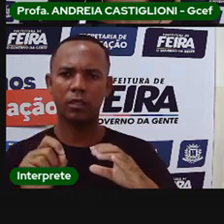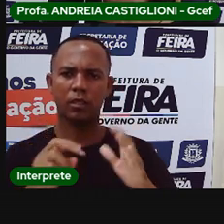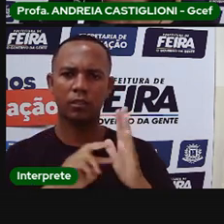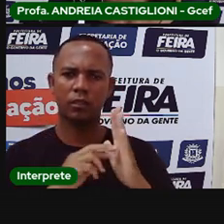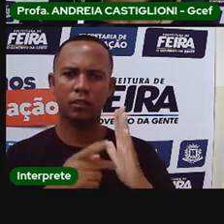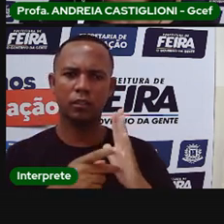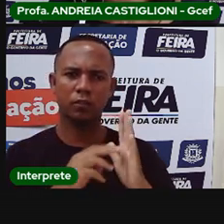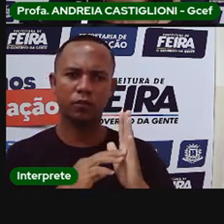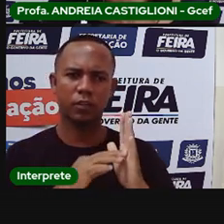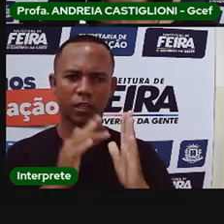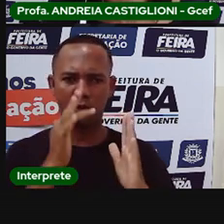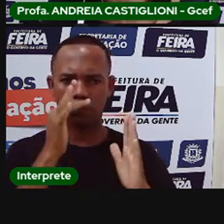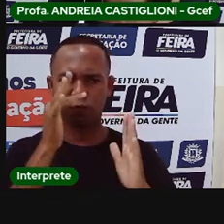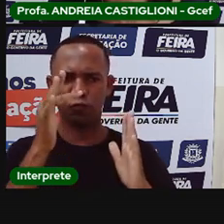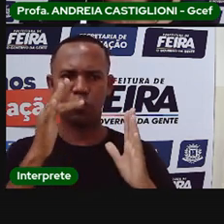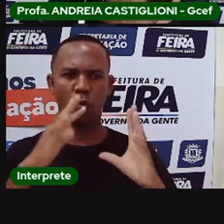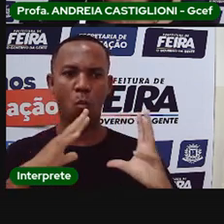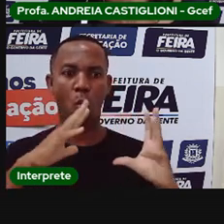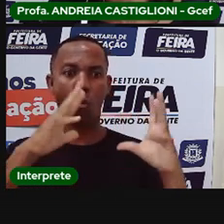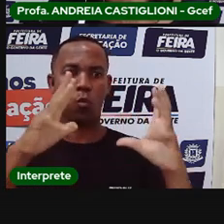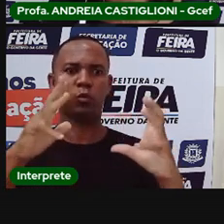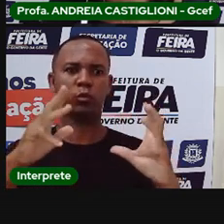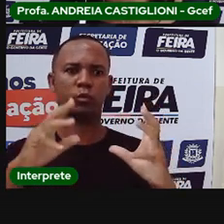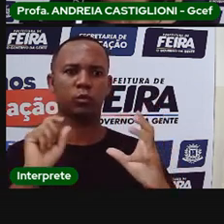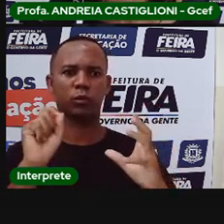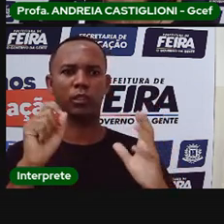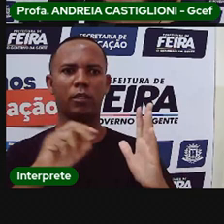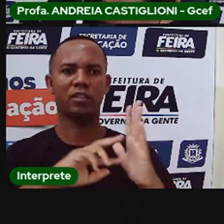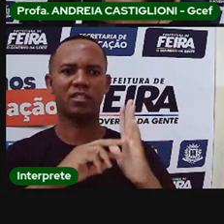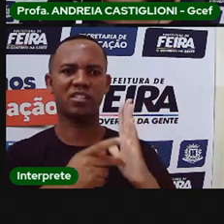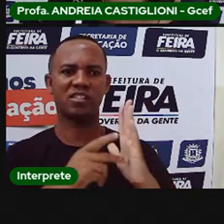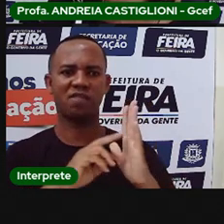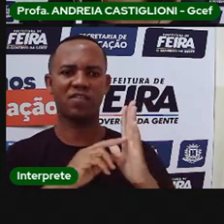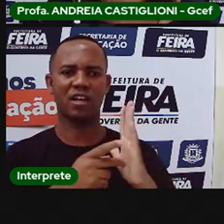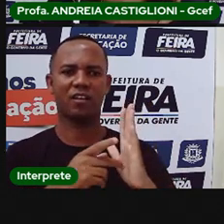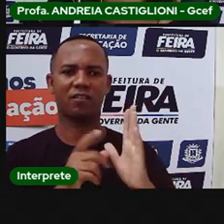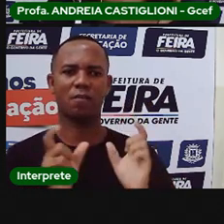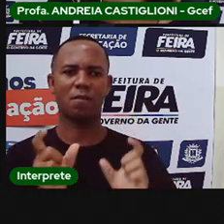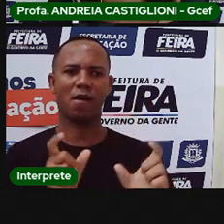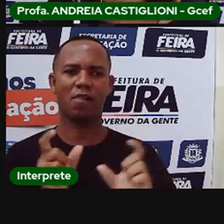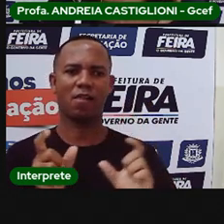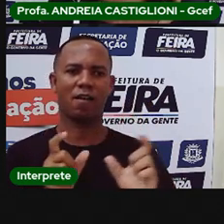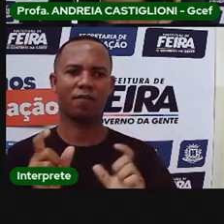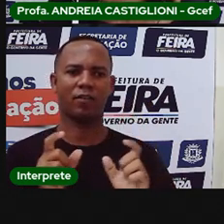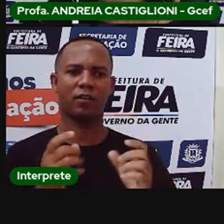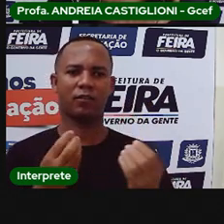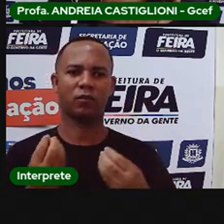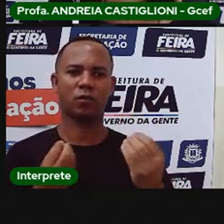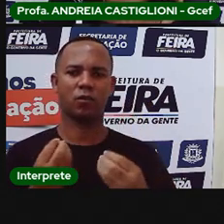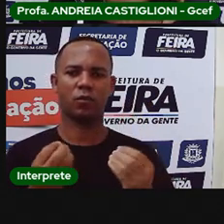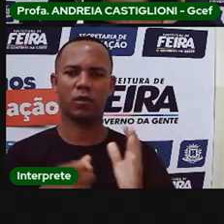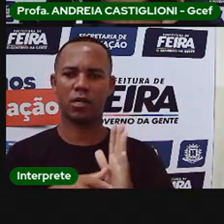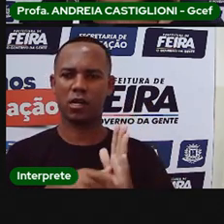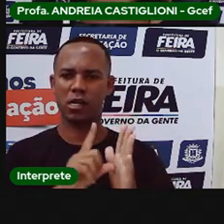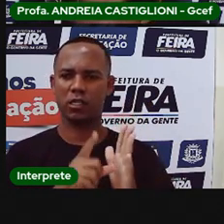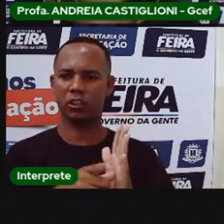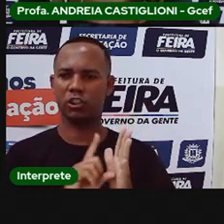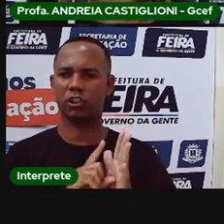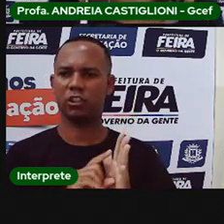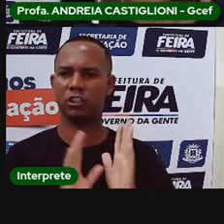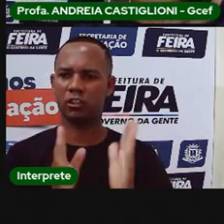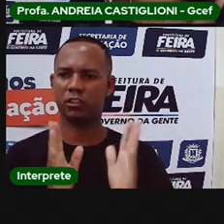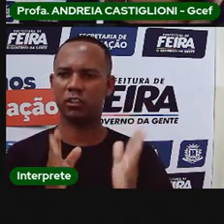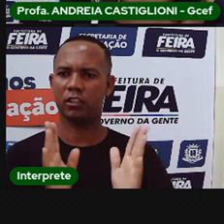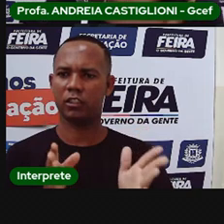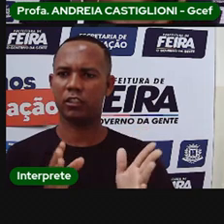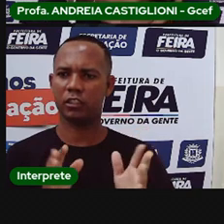Saramago. Alguém sabe o que é stop motion? Vamos ver se vocês estão sabidos. Antes de acabar, a gente está acabando. Espera